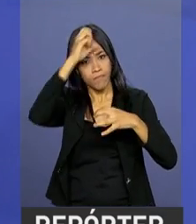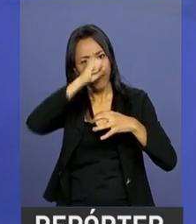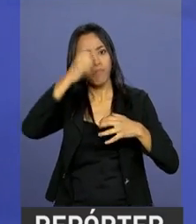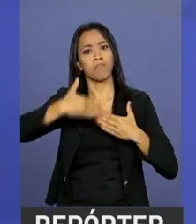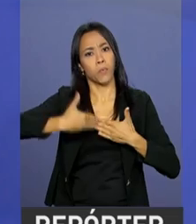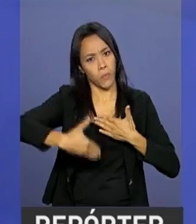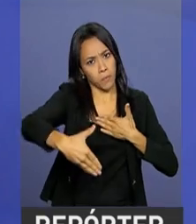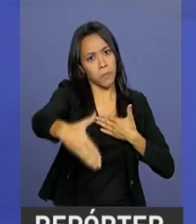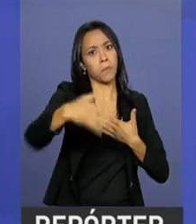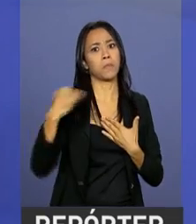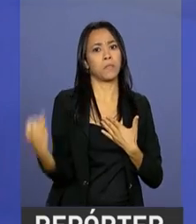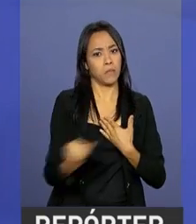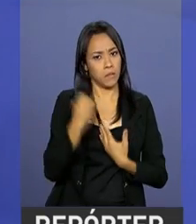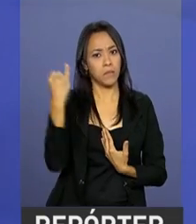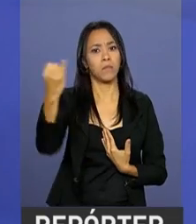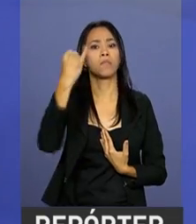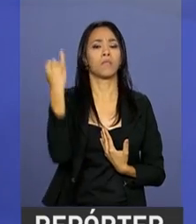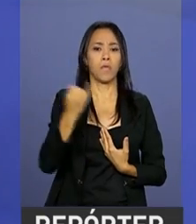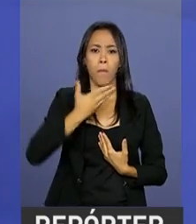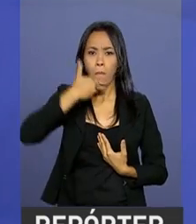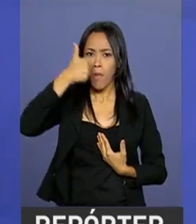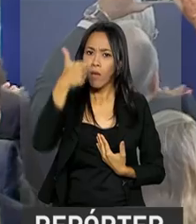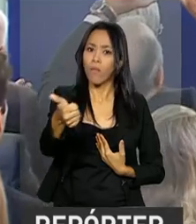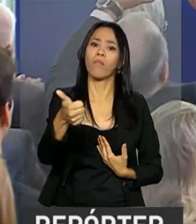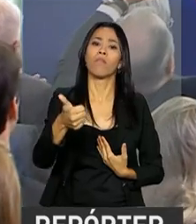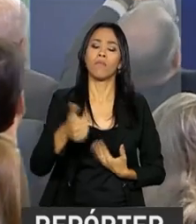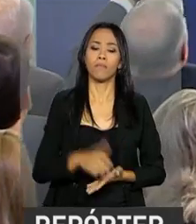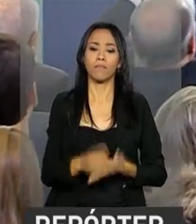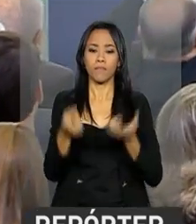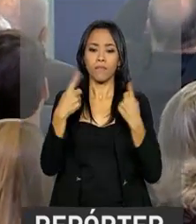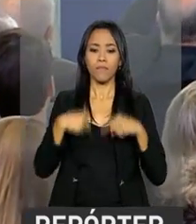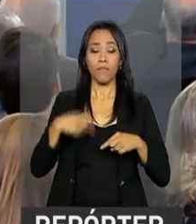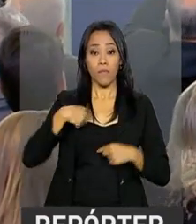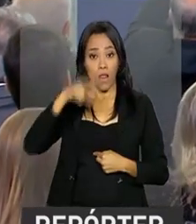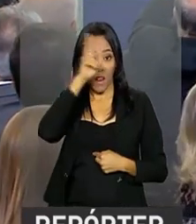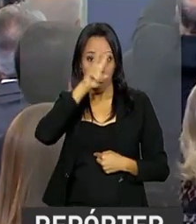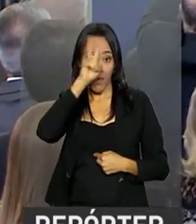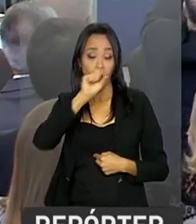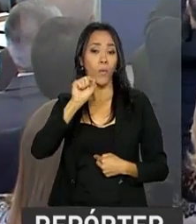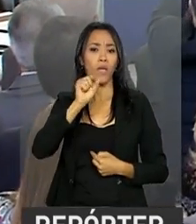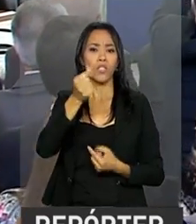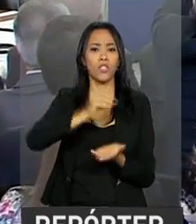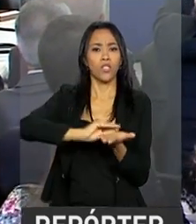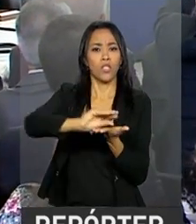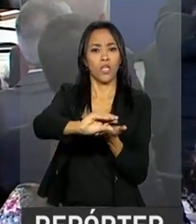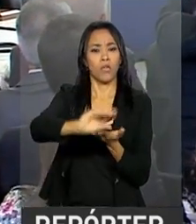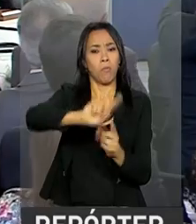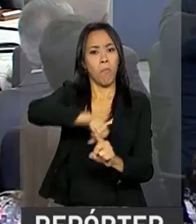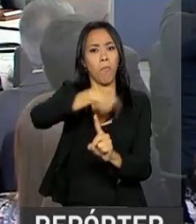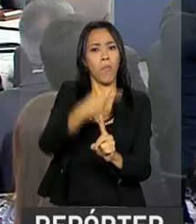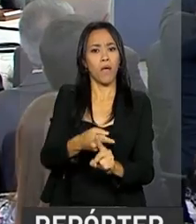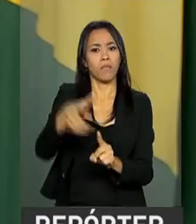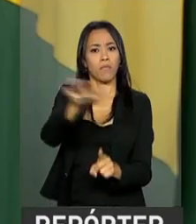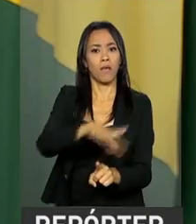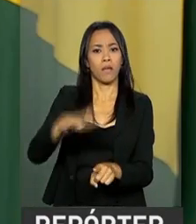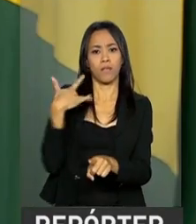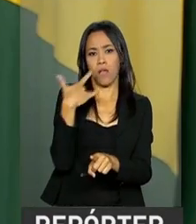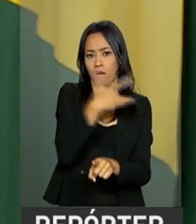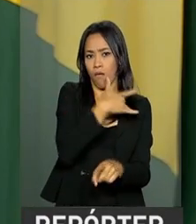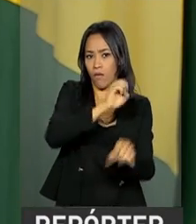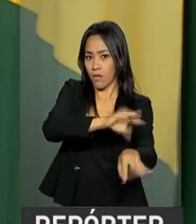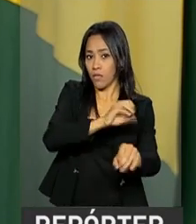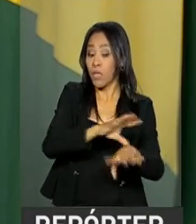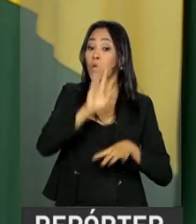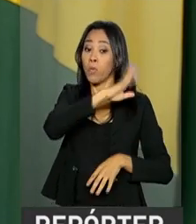e que significa fique um melhor aprendizado ao lembrar o aumento de verbas para educação e saúde o presidente